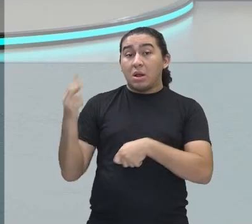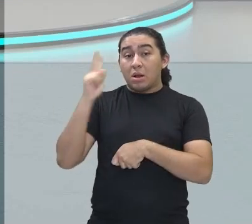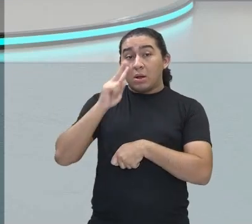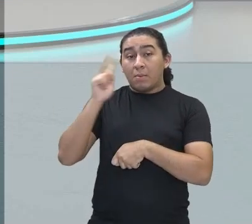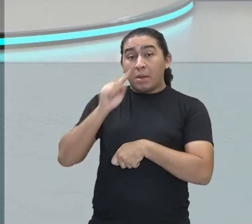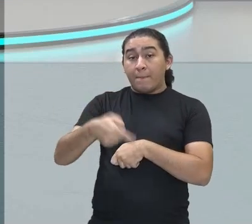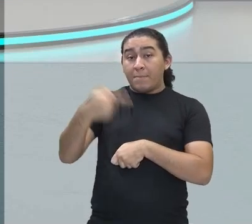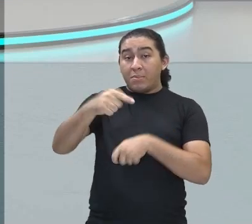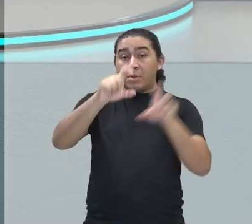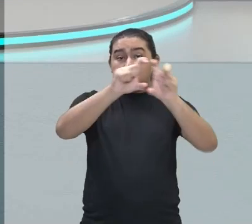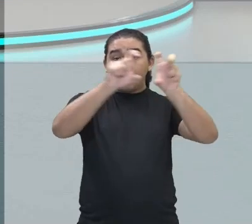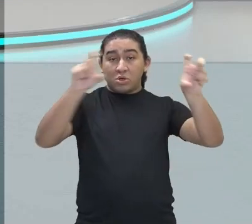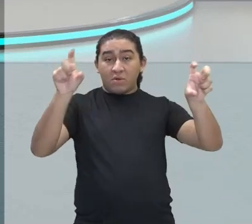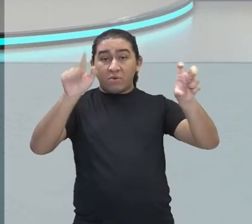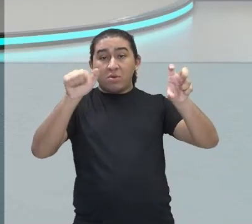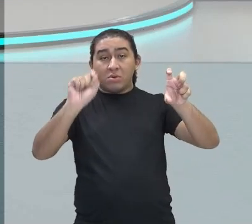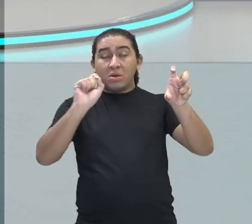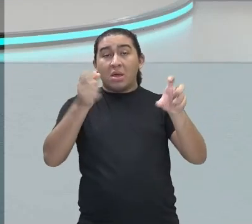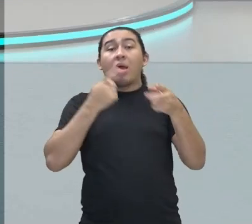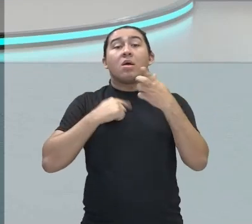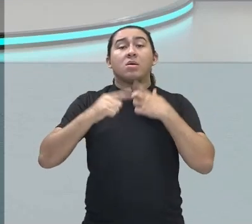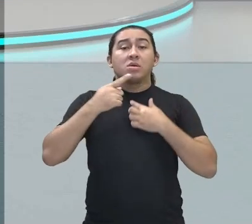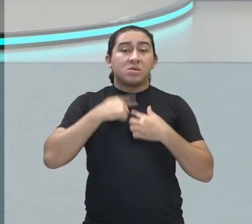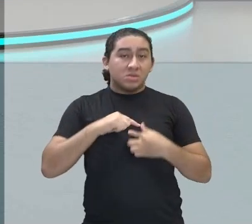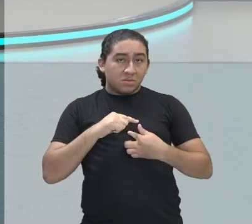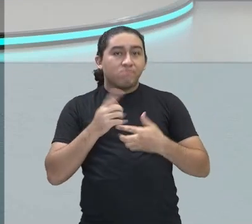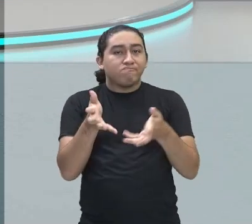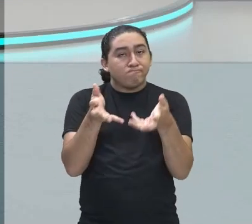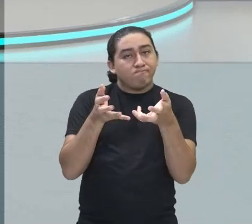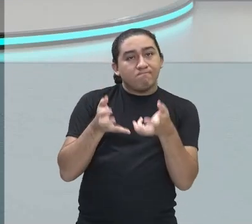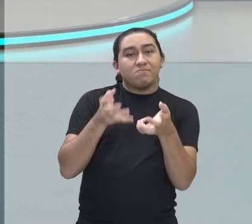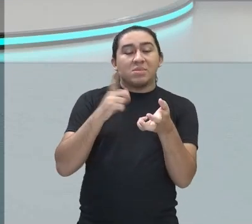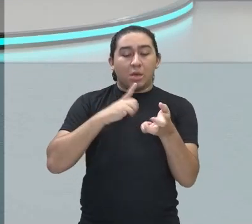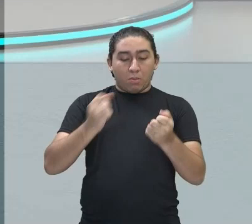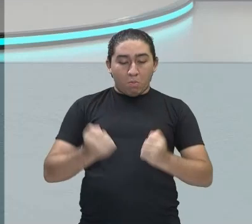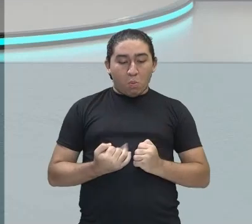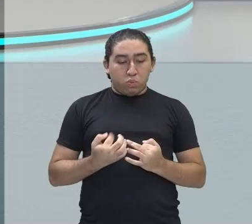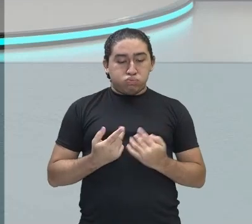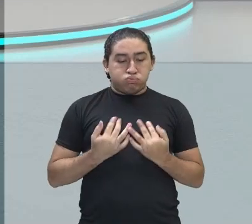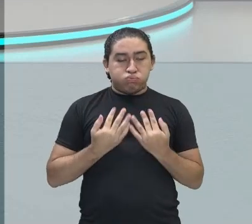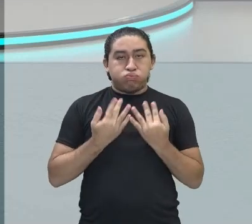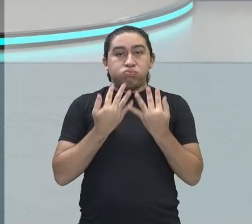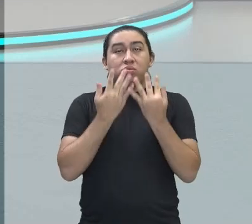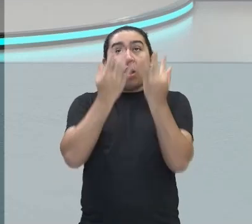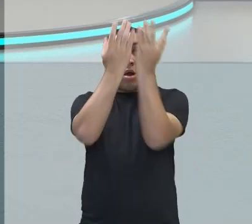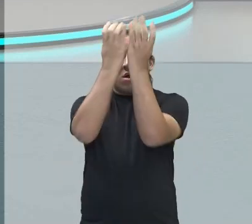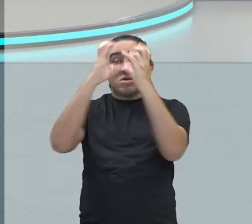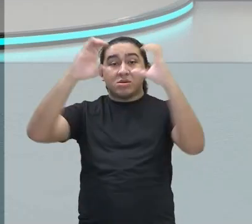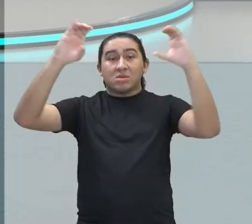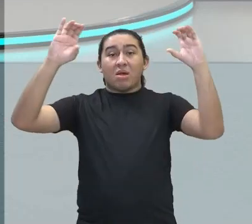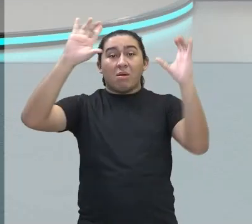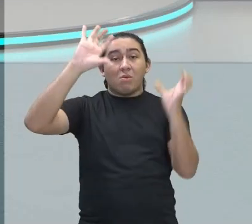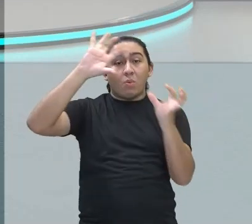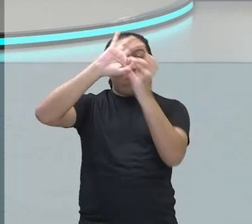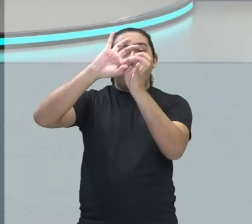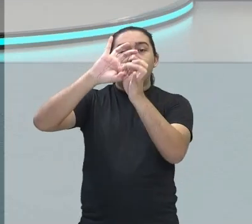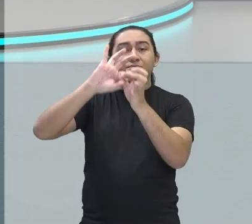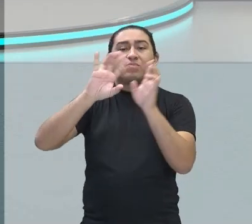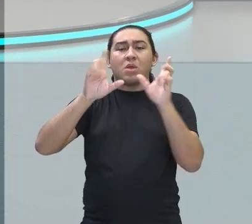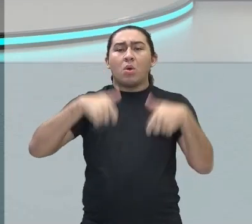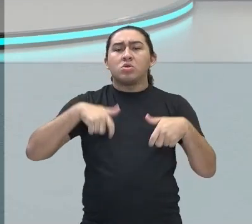primeira estrofe as ânsias e os desejos estavam subindo rumo à amplidão,